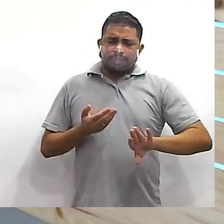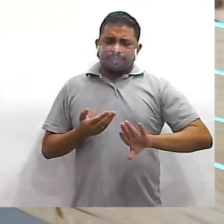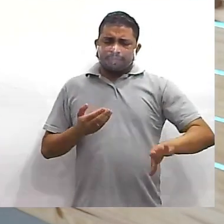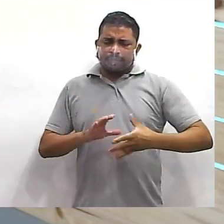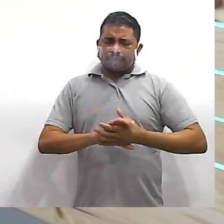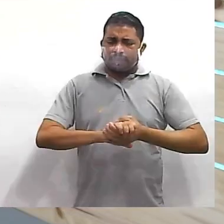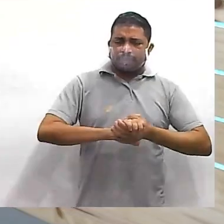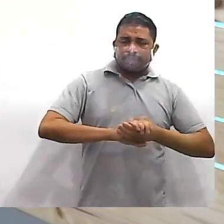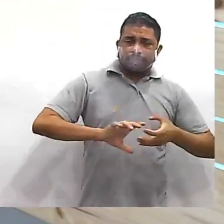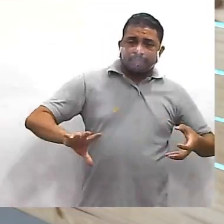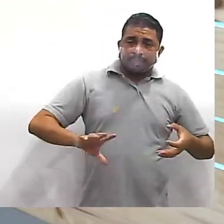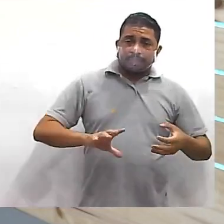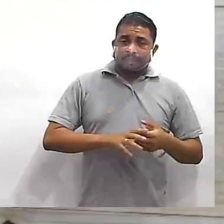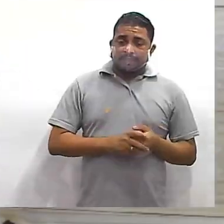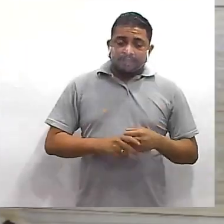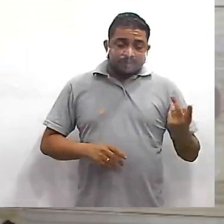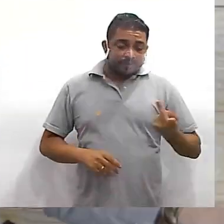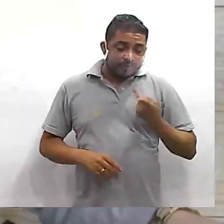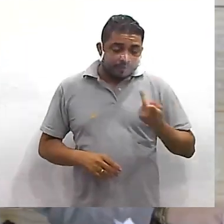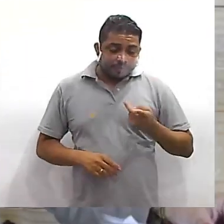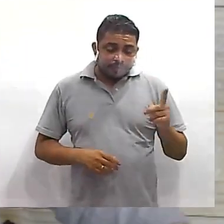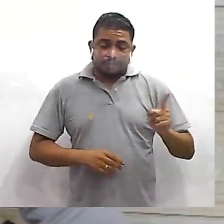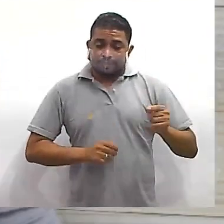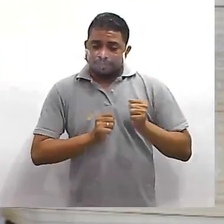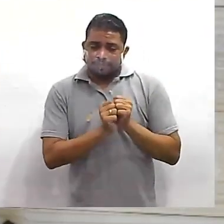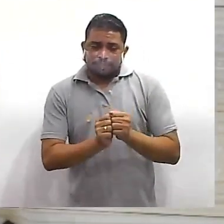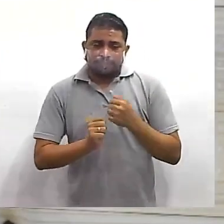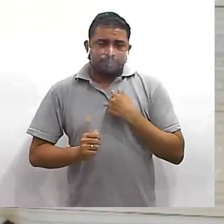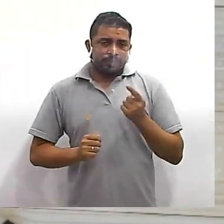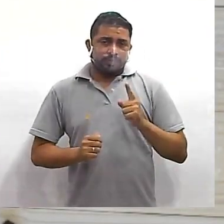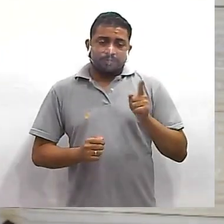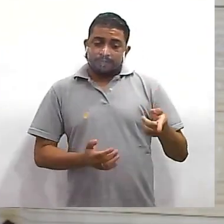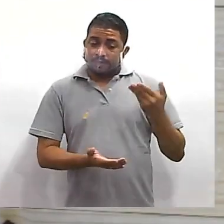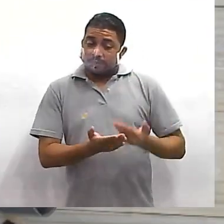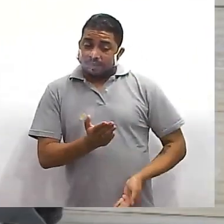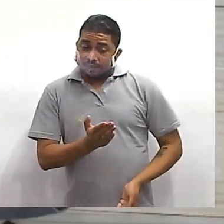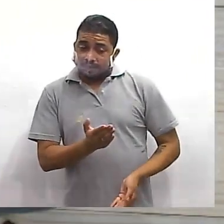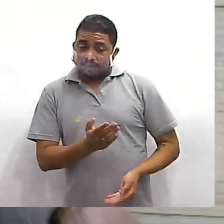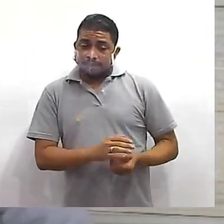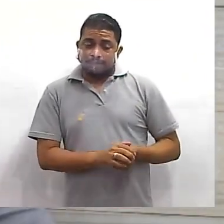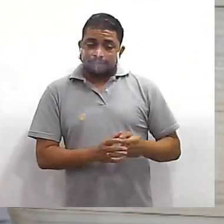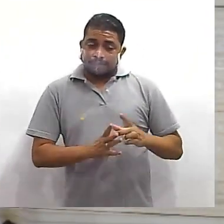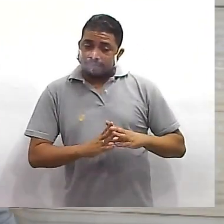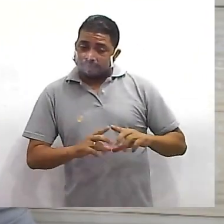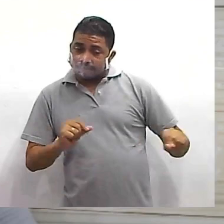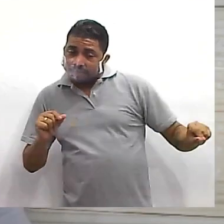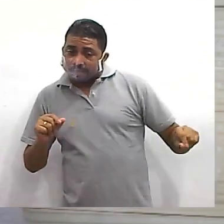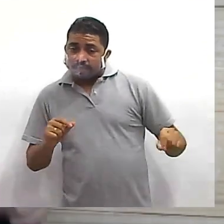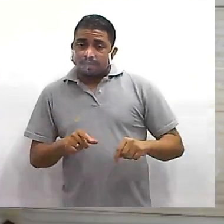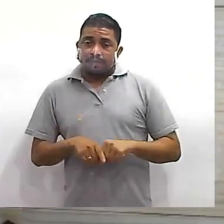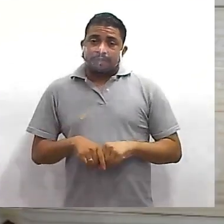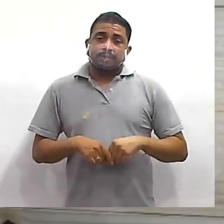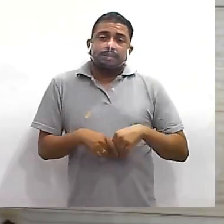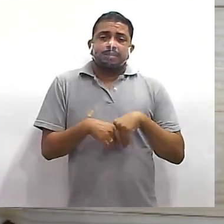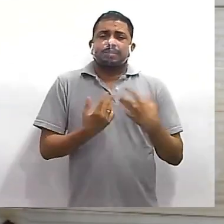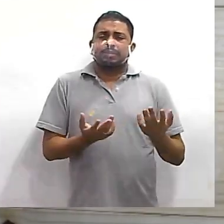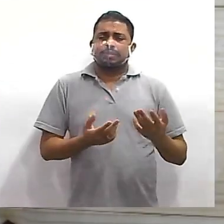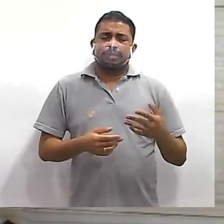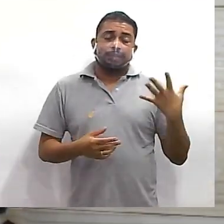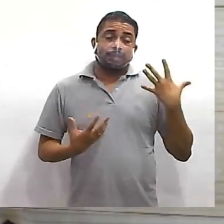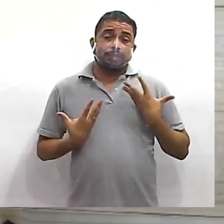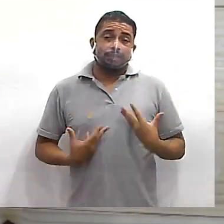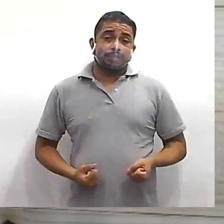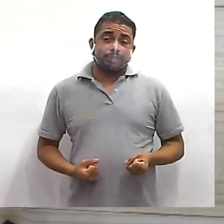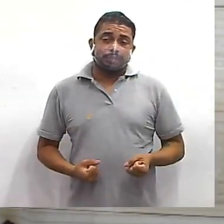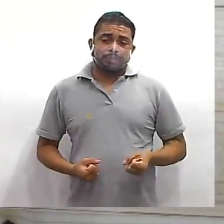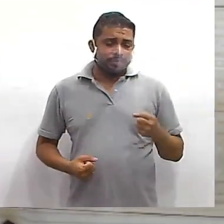dela. E ela diz assim: não sai de junto de mim que tu vai se perder. Não sai de junto de mim que tu vai se perder. Chega um momento que ela cansa